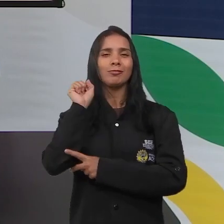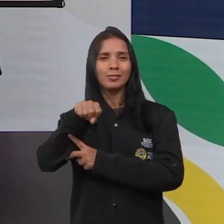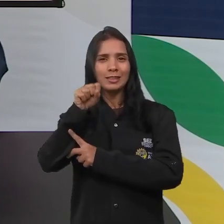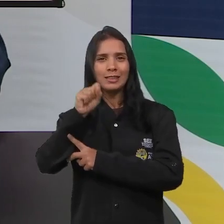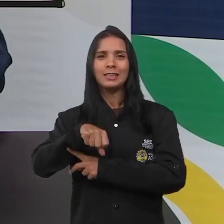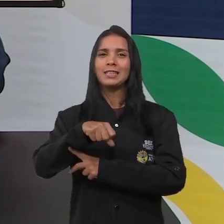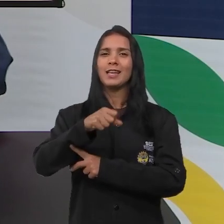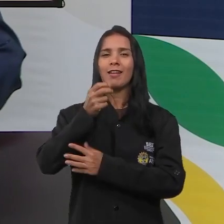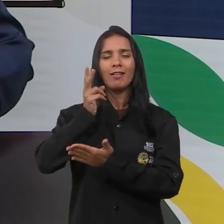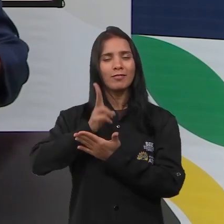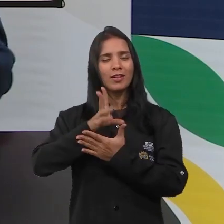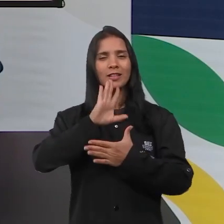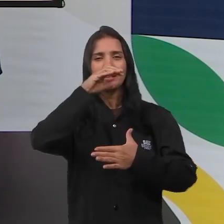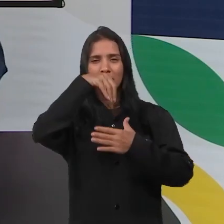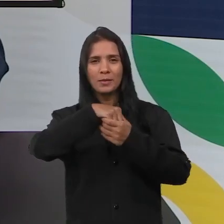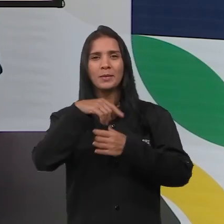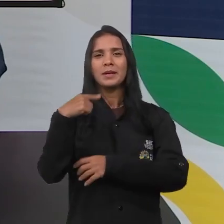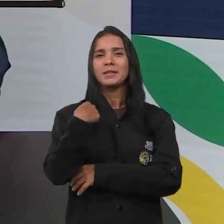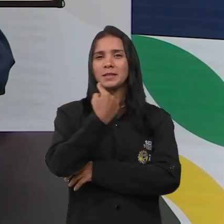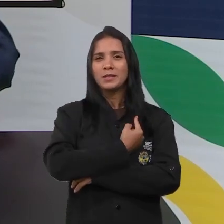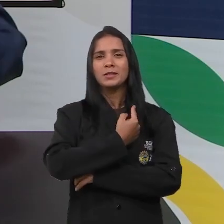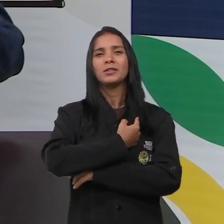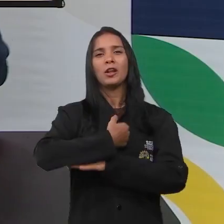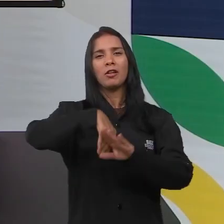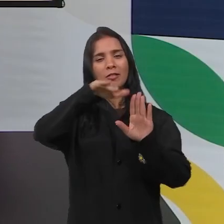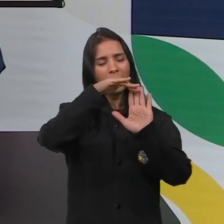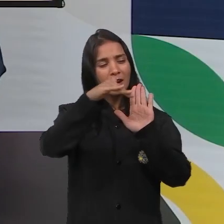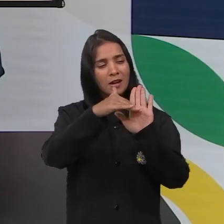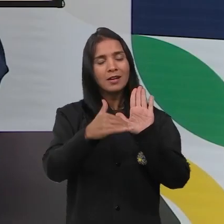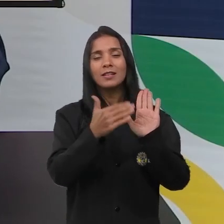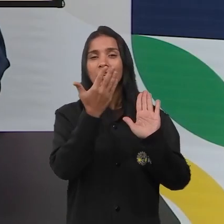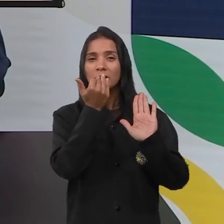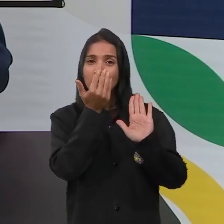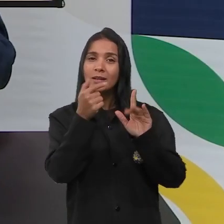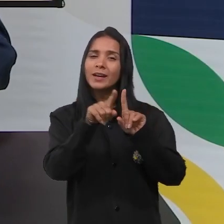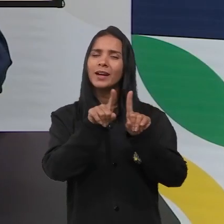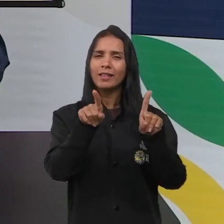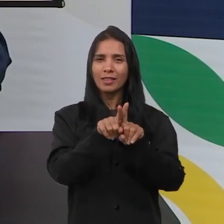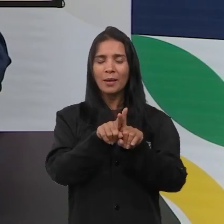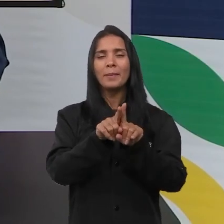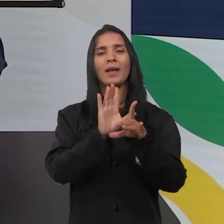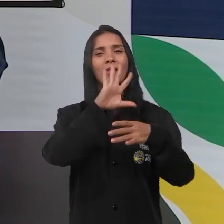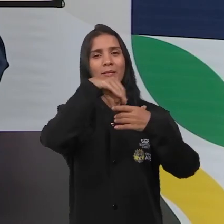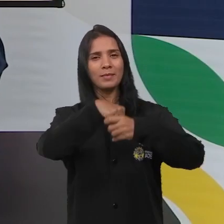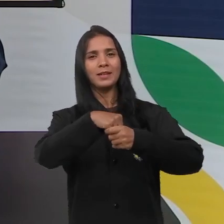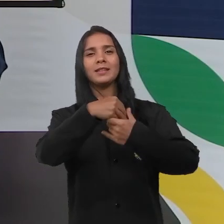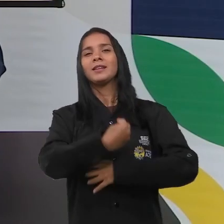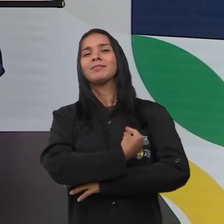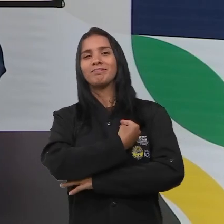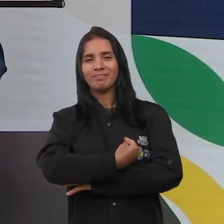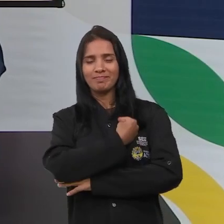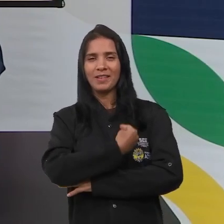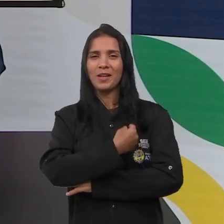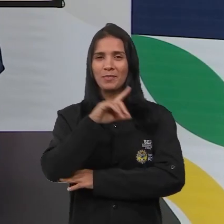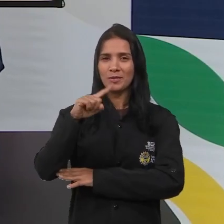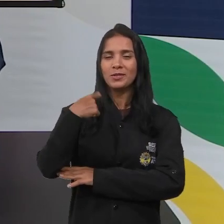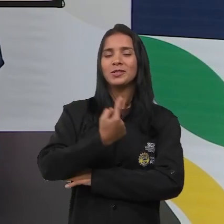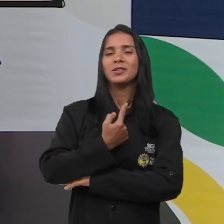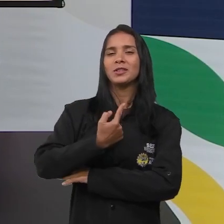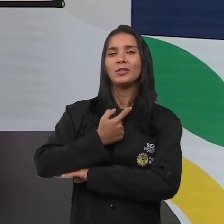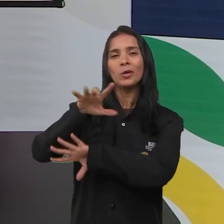parte aí do nosso repertório, faz parte da influência que tivemos a partir da população